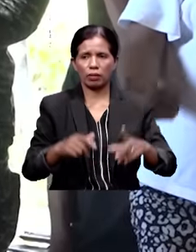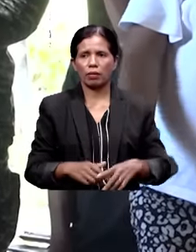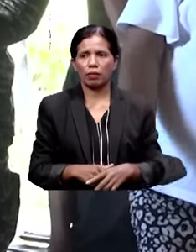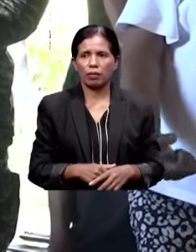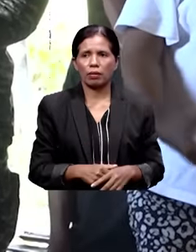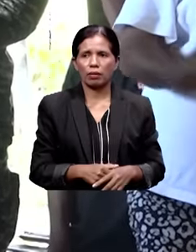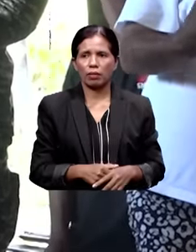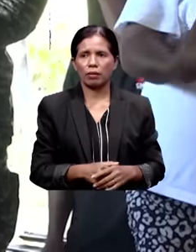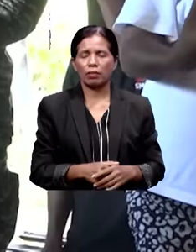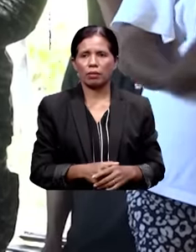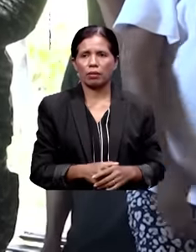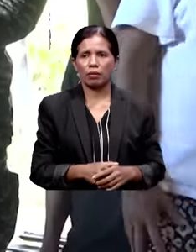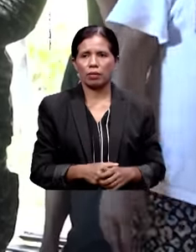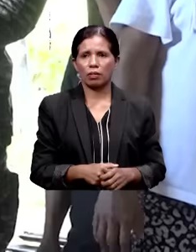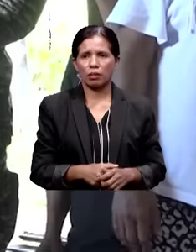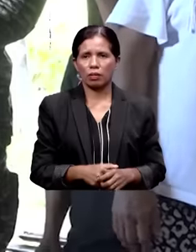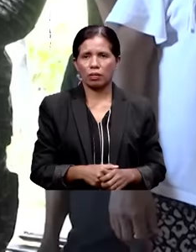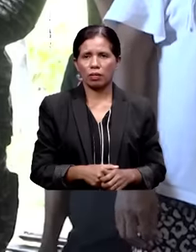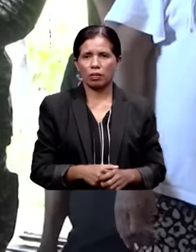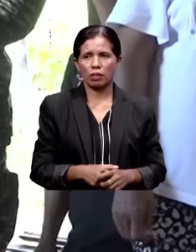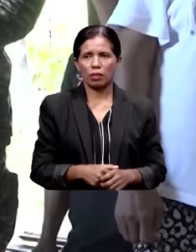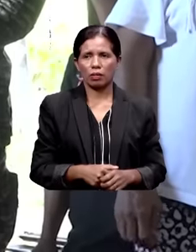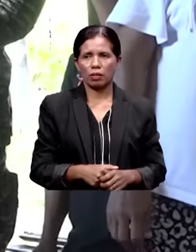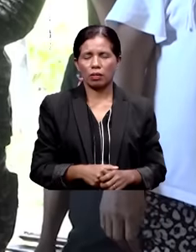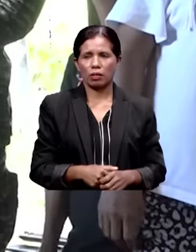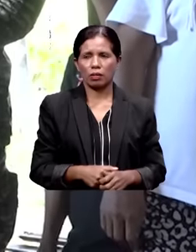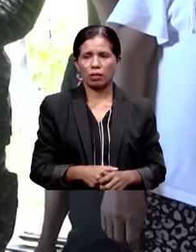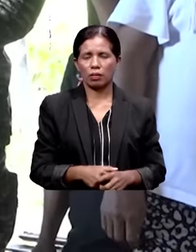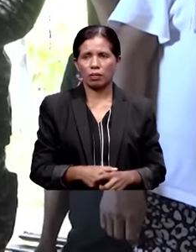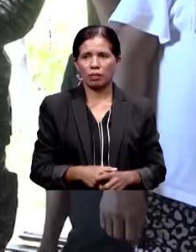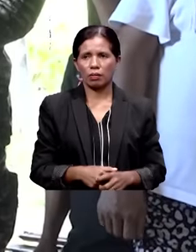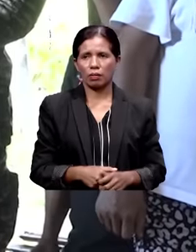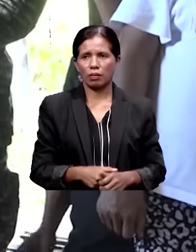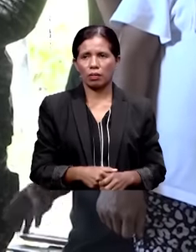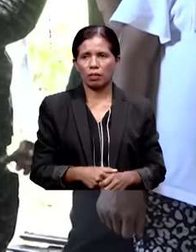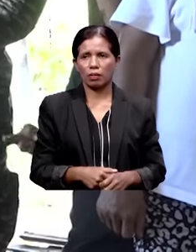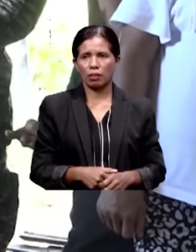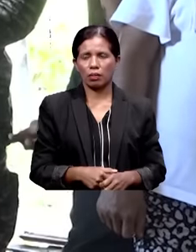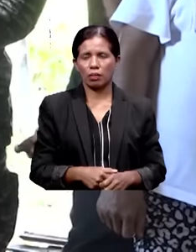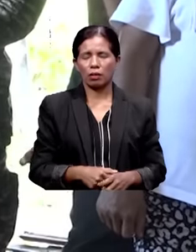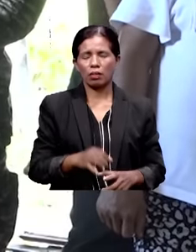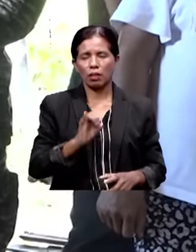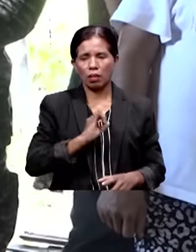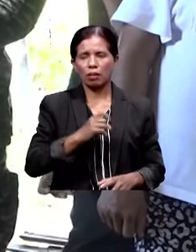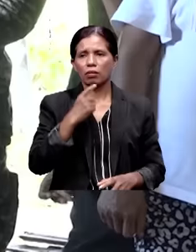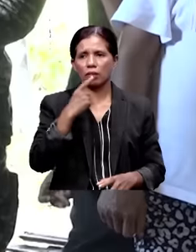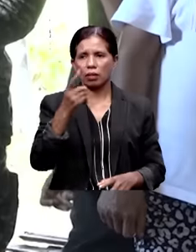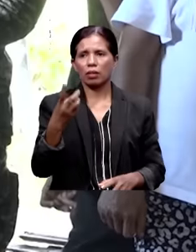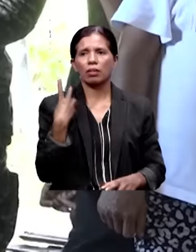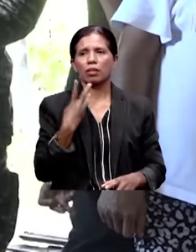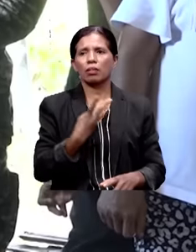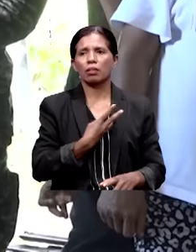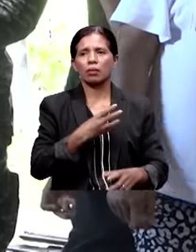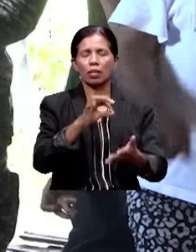ini membisita Timor, namanya sen hari dua kali membayar som perpisahan. Aku sedia itu bahasa ini